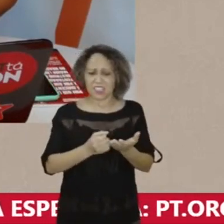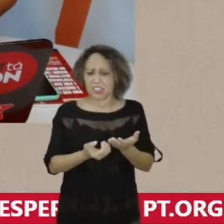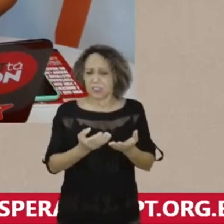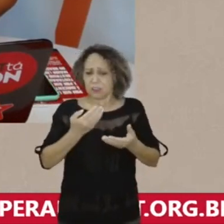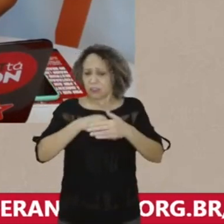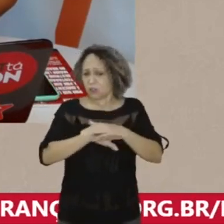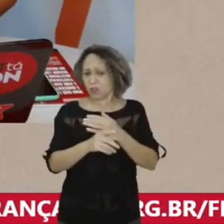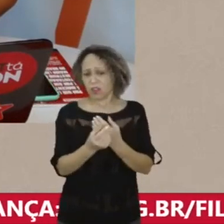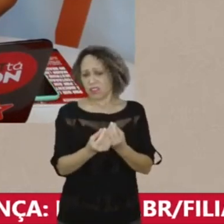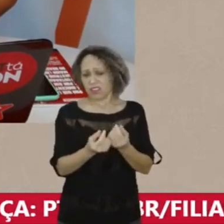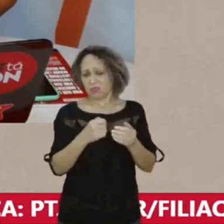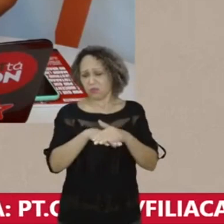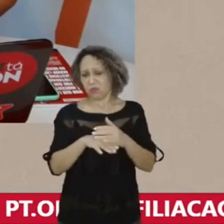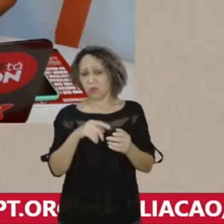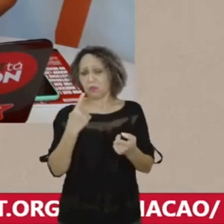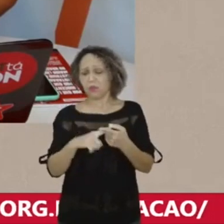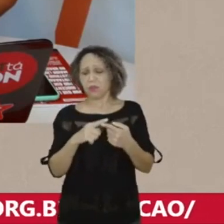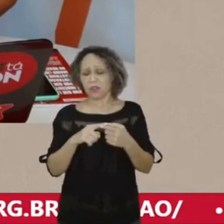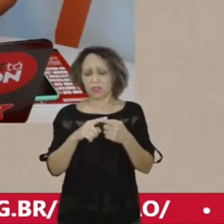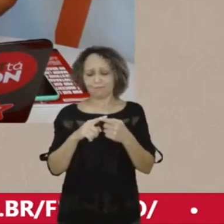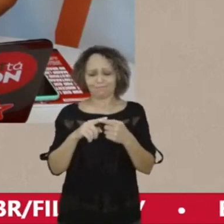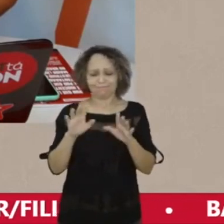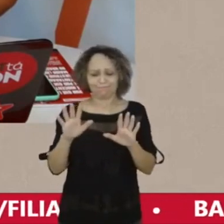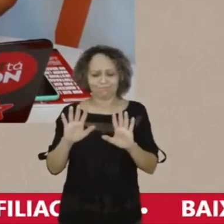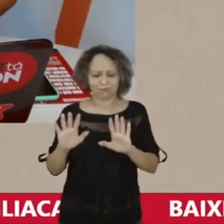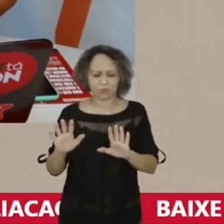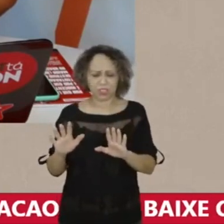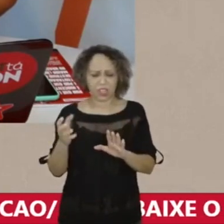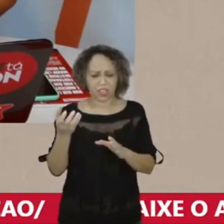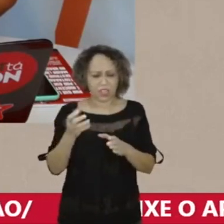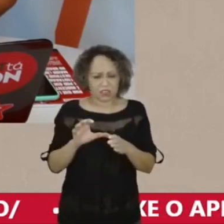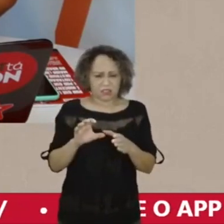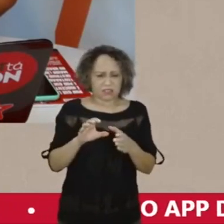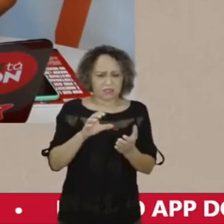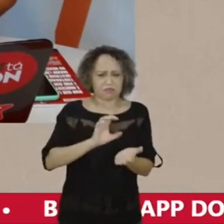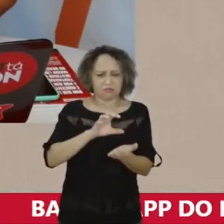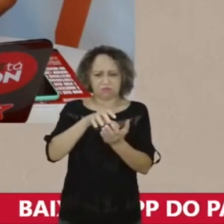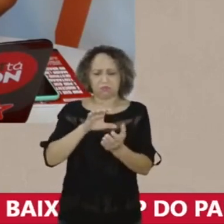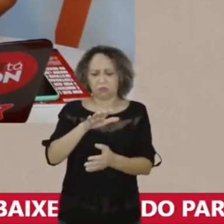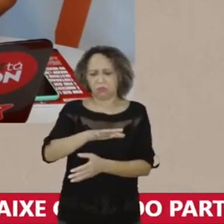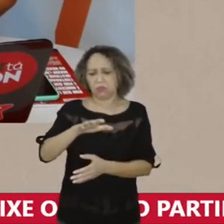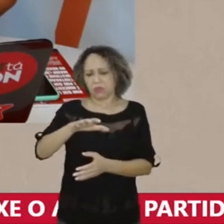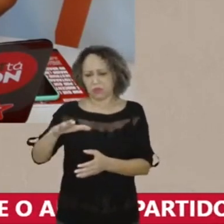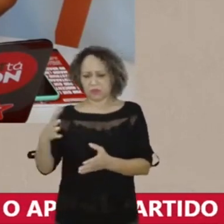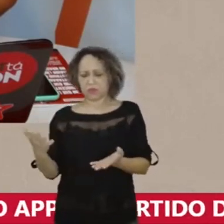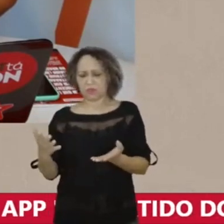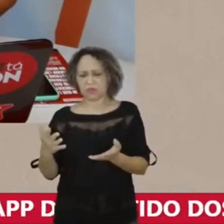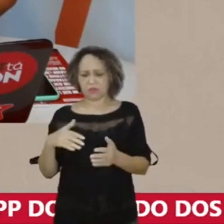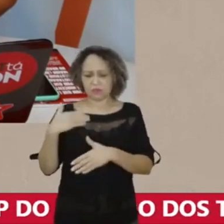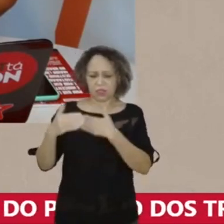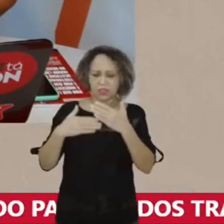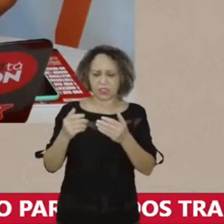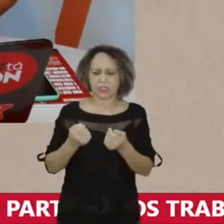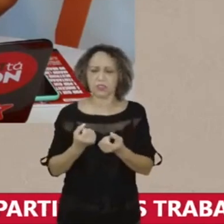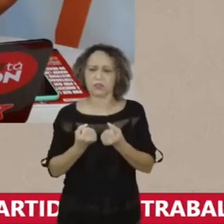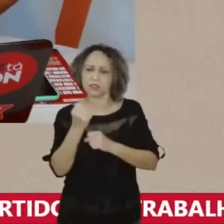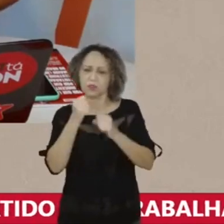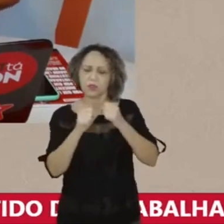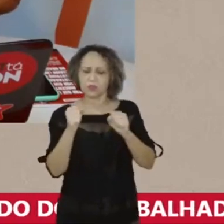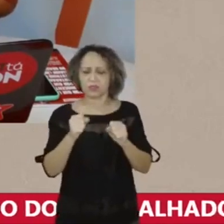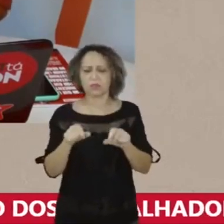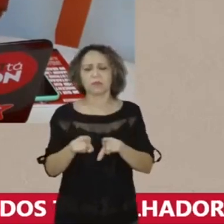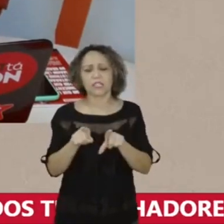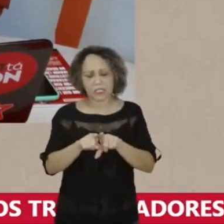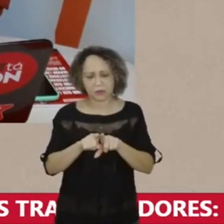porque está abrindo mão de setores muito importantes na cadeia produtiva, mas também em relação à transição energética.